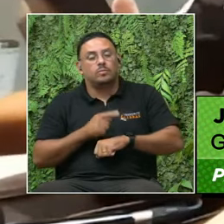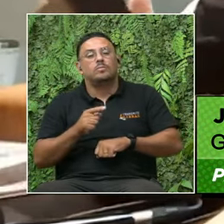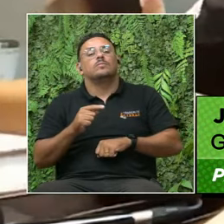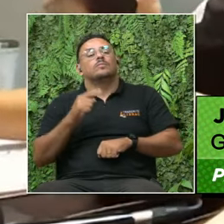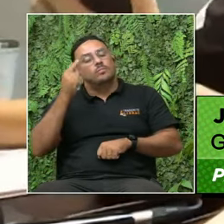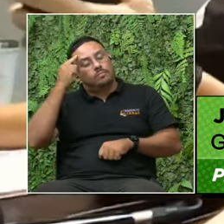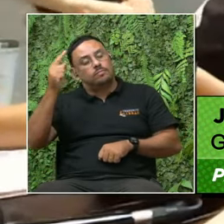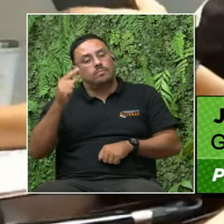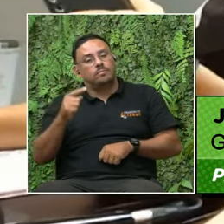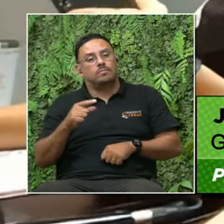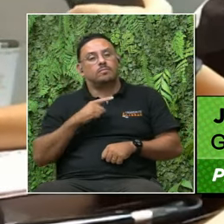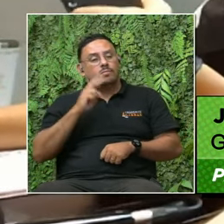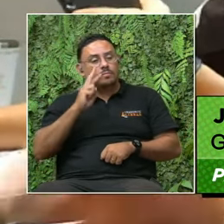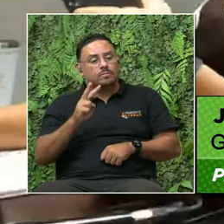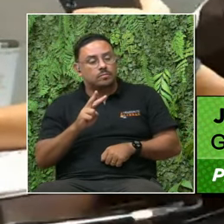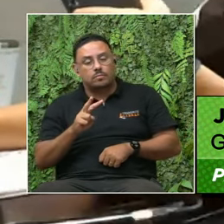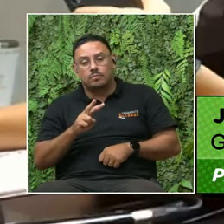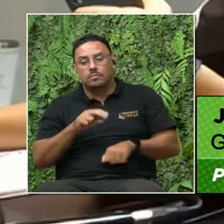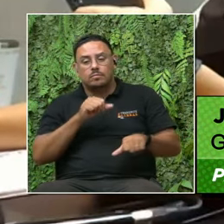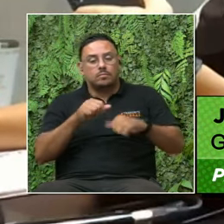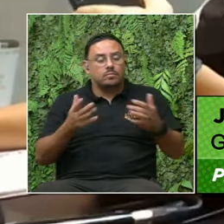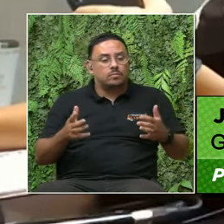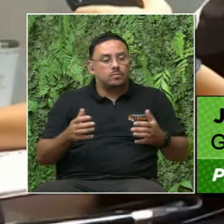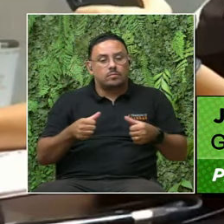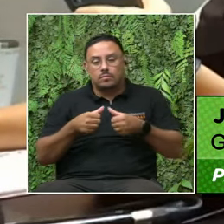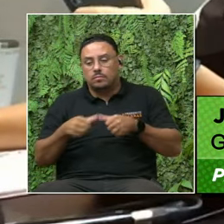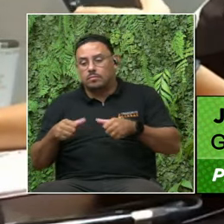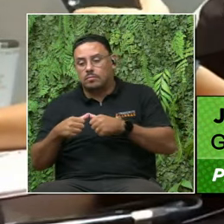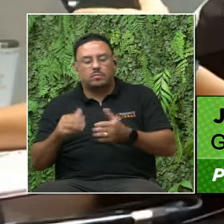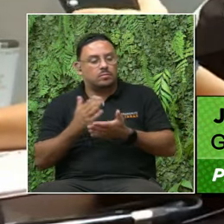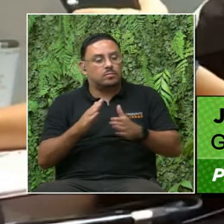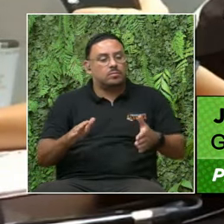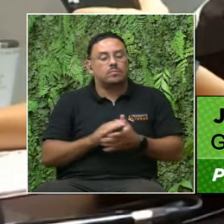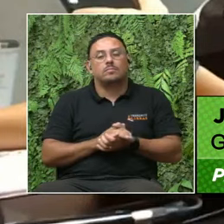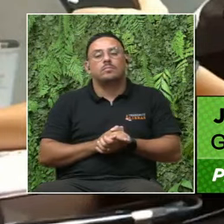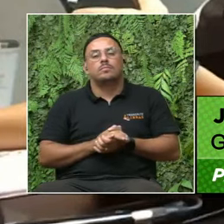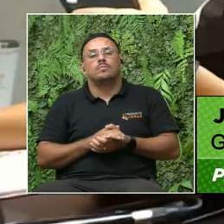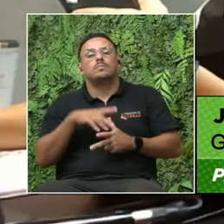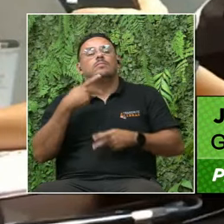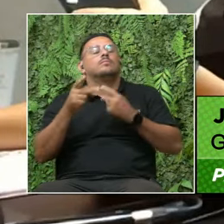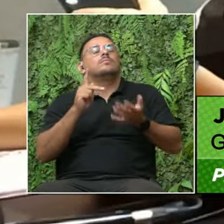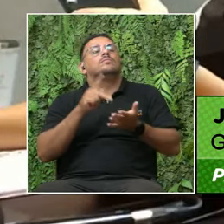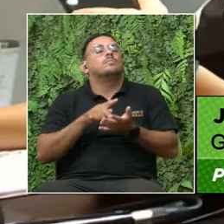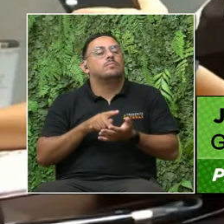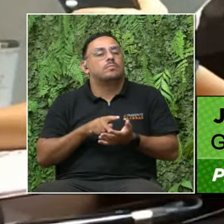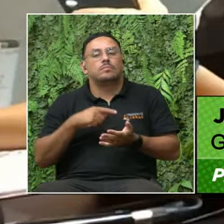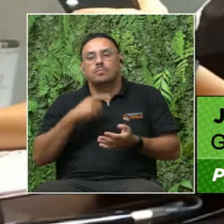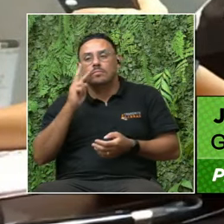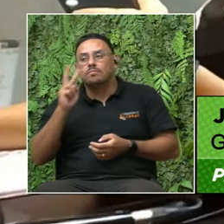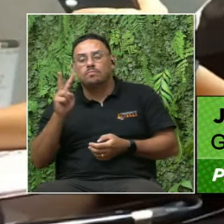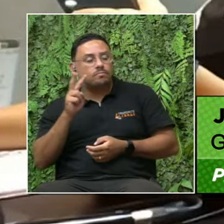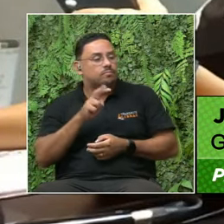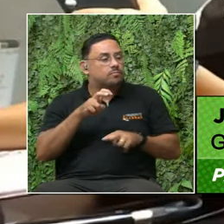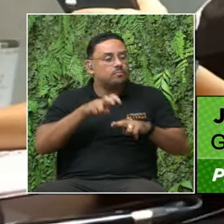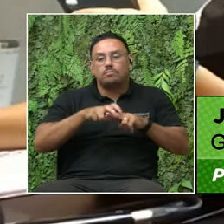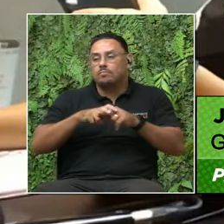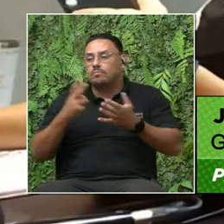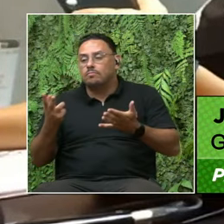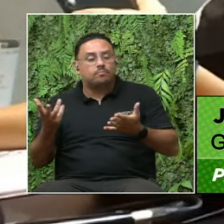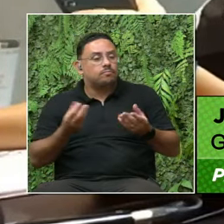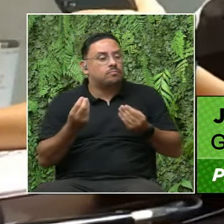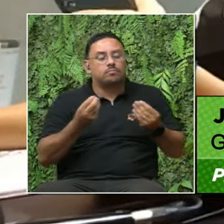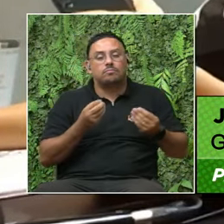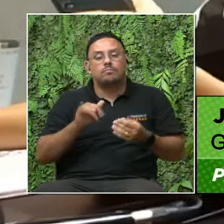saber que que passou na sua cabeça você vê de repente do nada assim falou Cadê meu zagueiro tem zagueiro mais não he cara para você feram para vocês eu tava desesperado olhava pro banco acenando Eu só